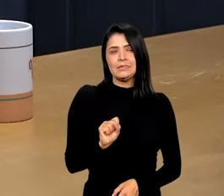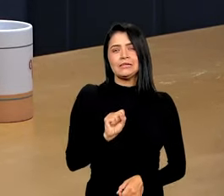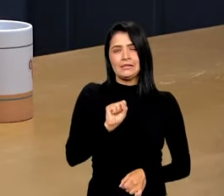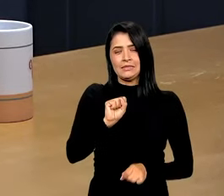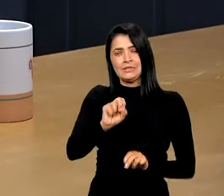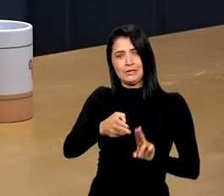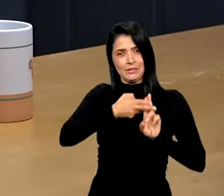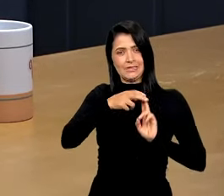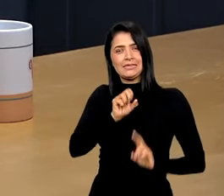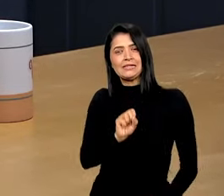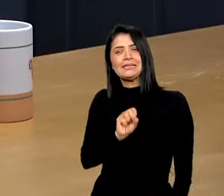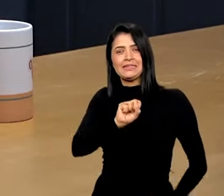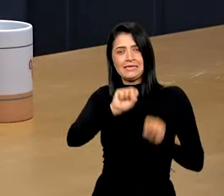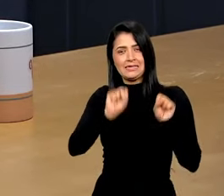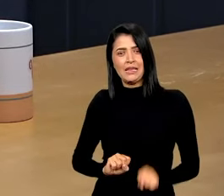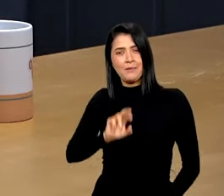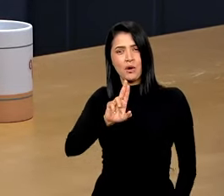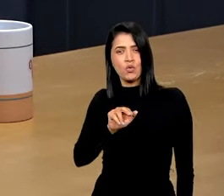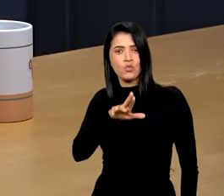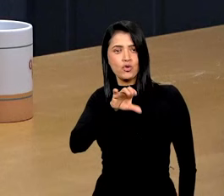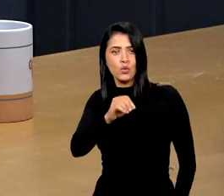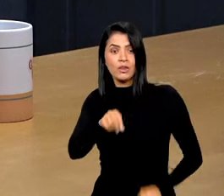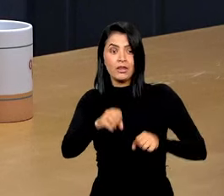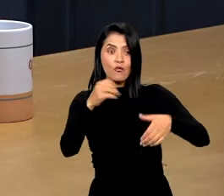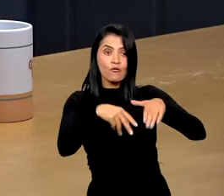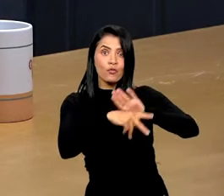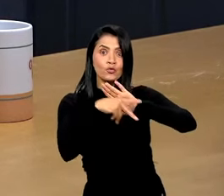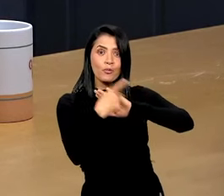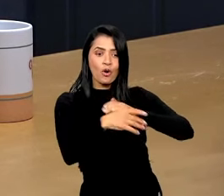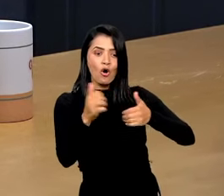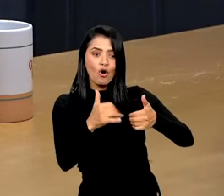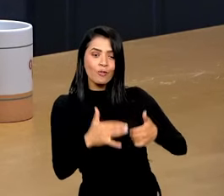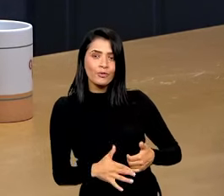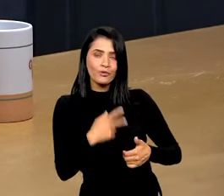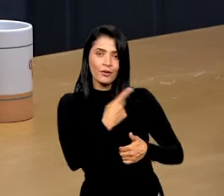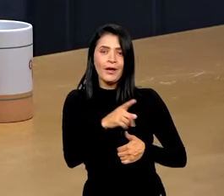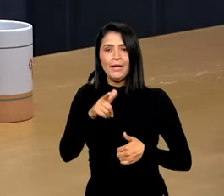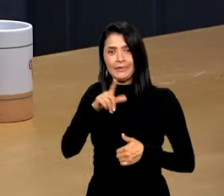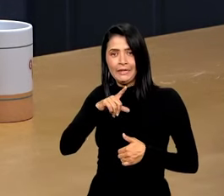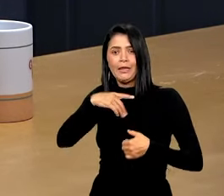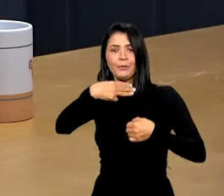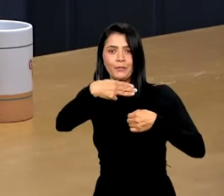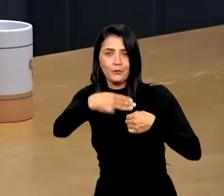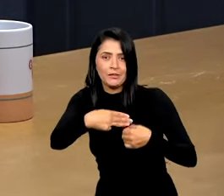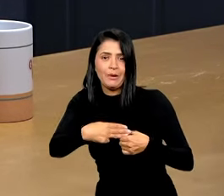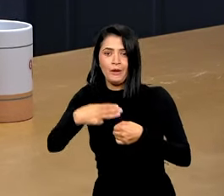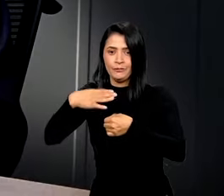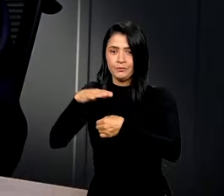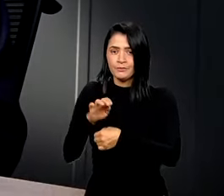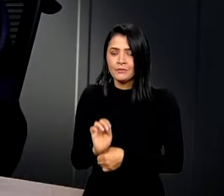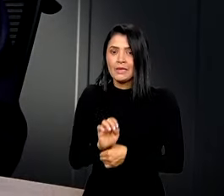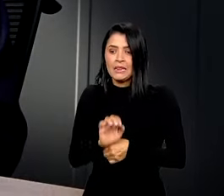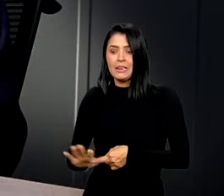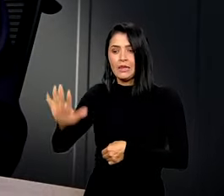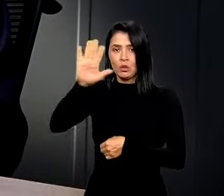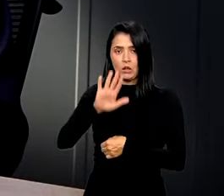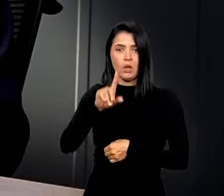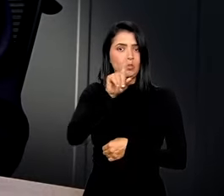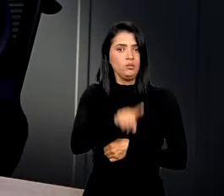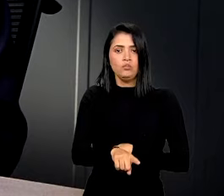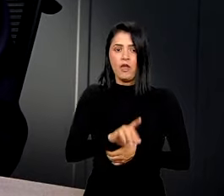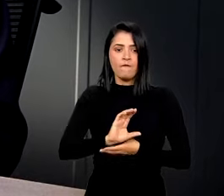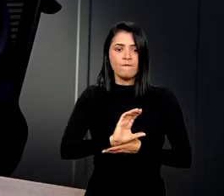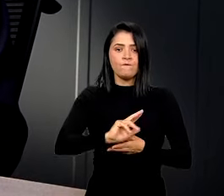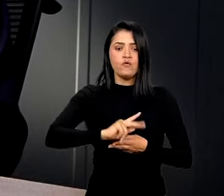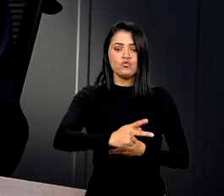outra questão importante, ele tem fundo específico. Então, você tem um fundo municipal, fundos estaduais e o fundo nacional. O